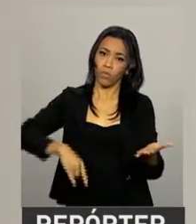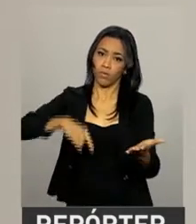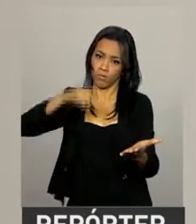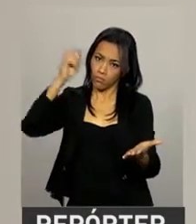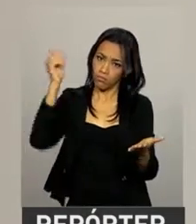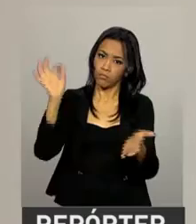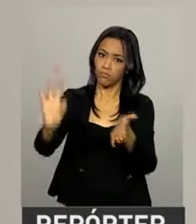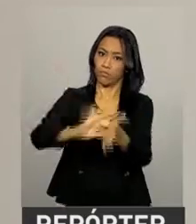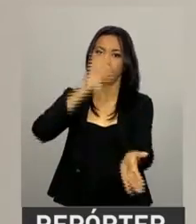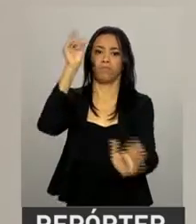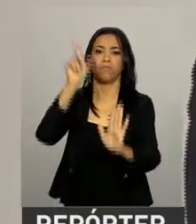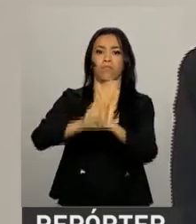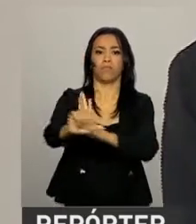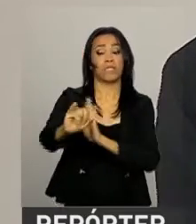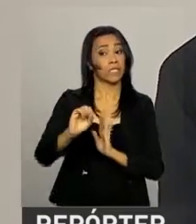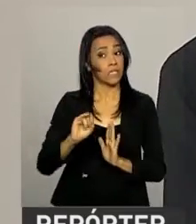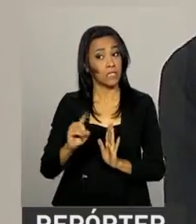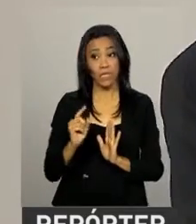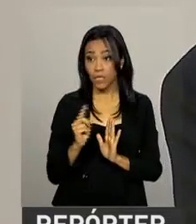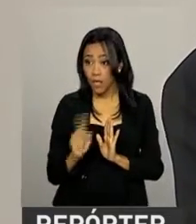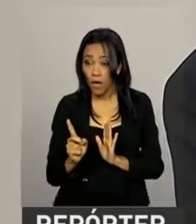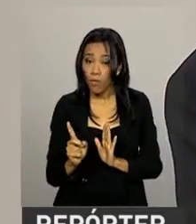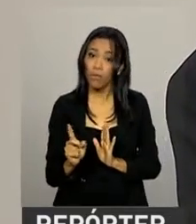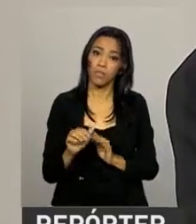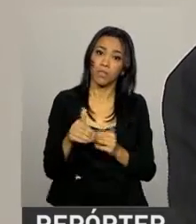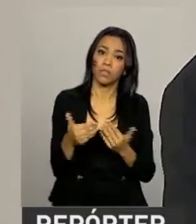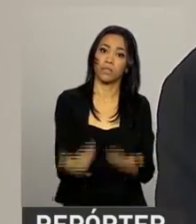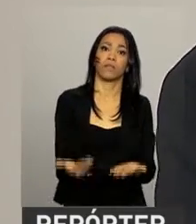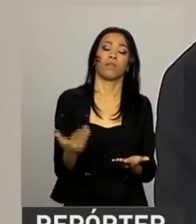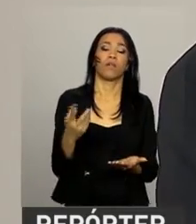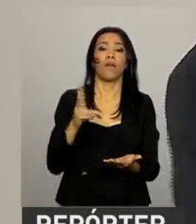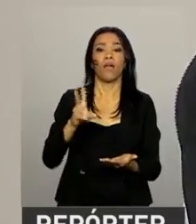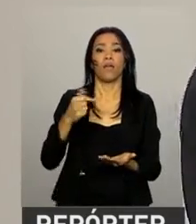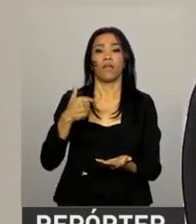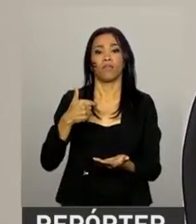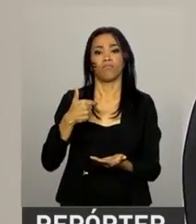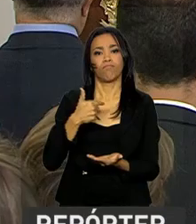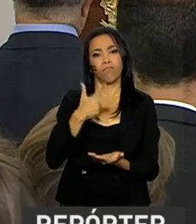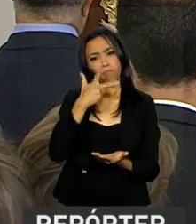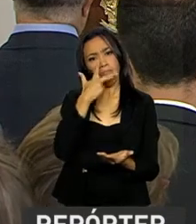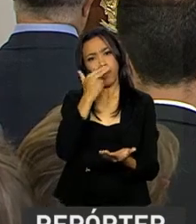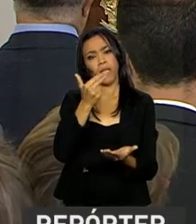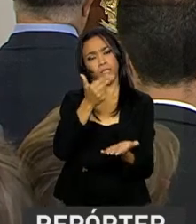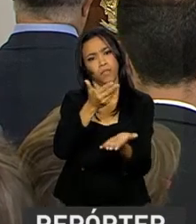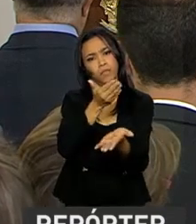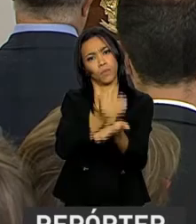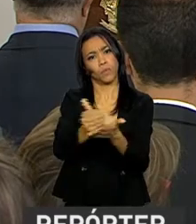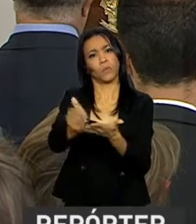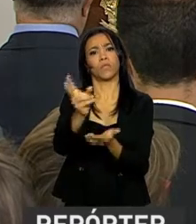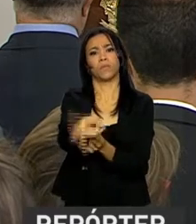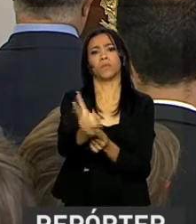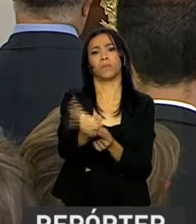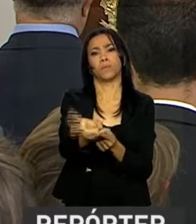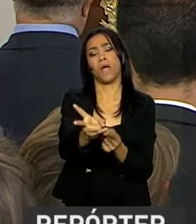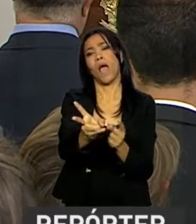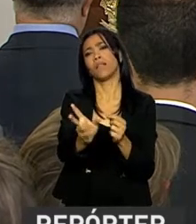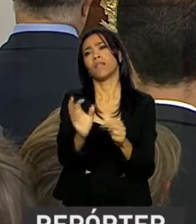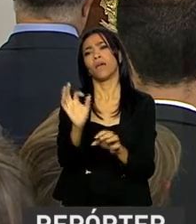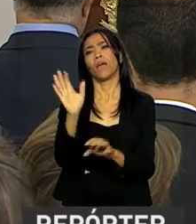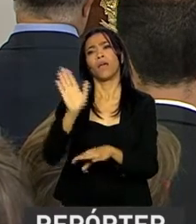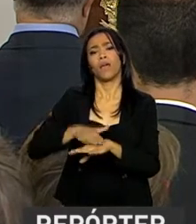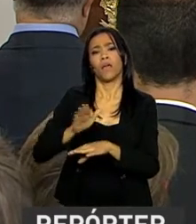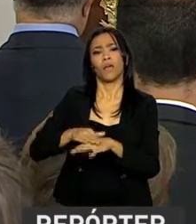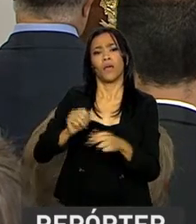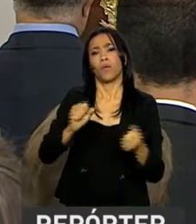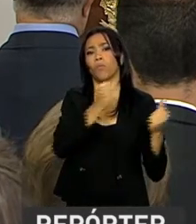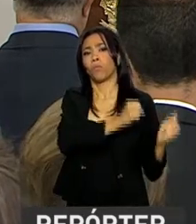regulamentada. E se não o for, ela passa a vigorar como se fosse definitiva, até que o